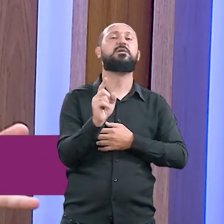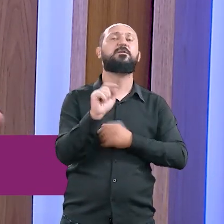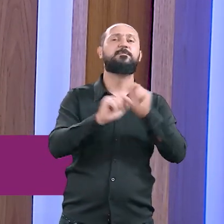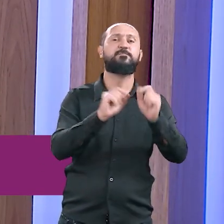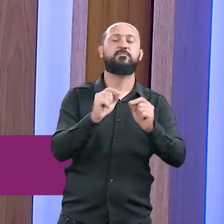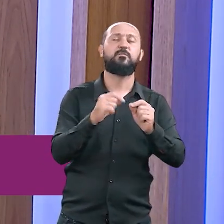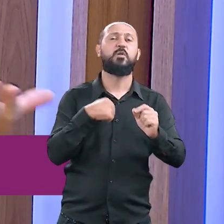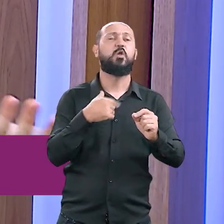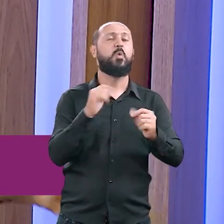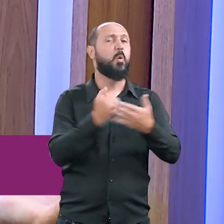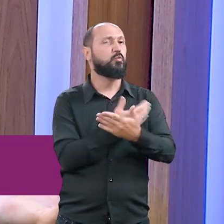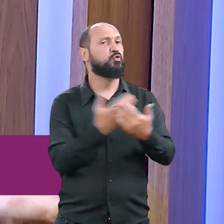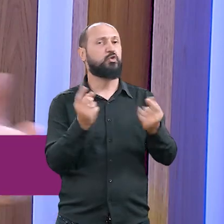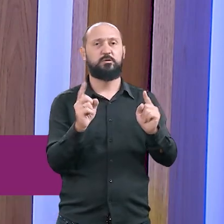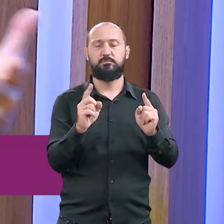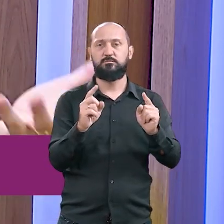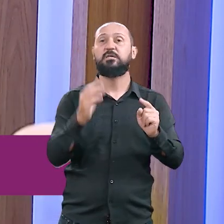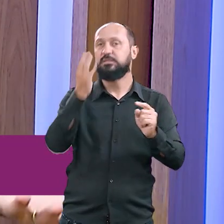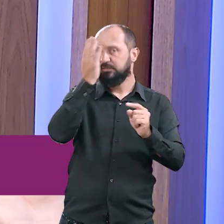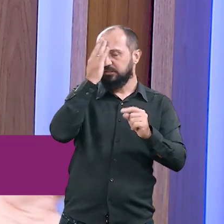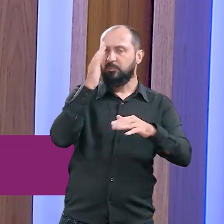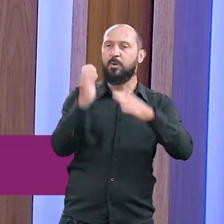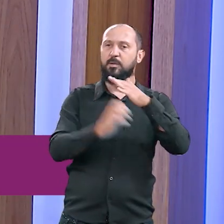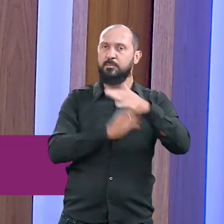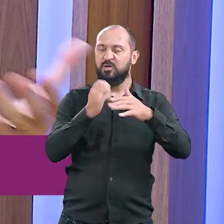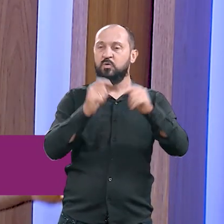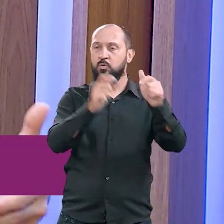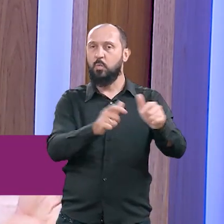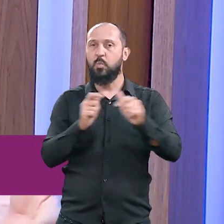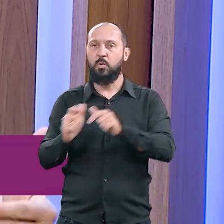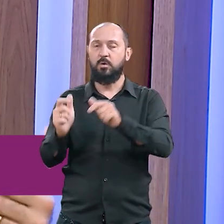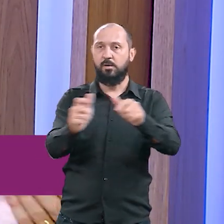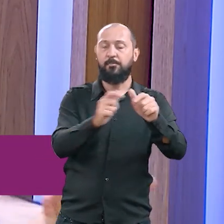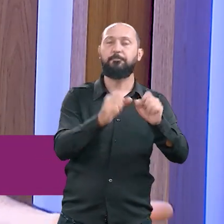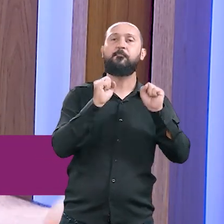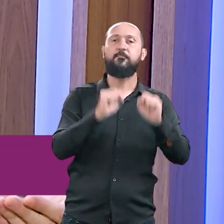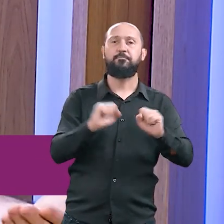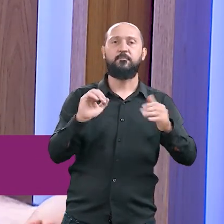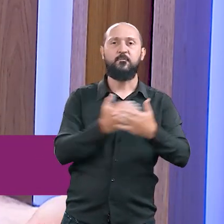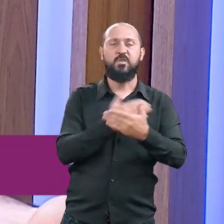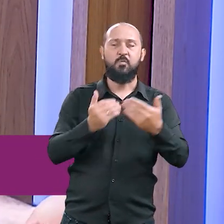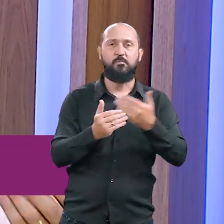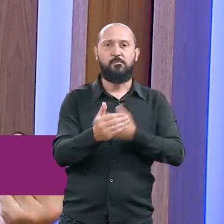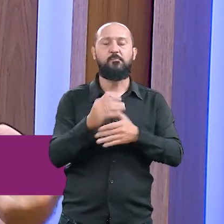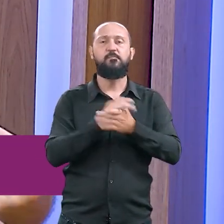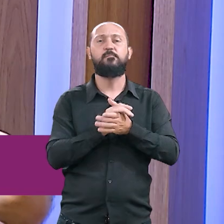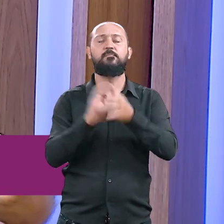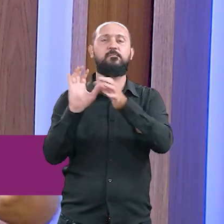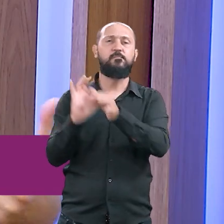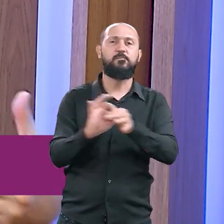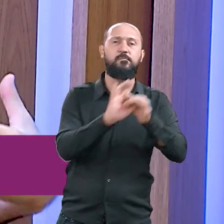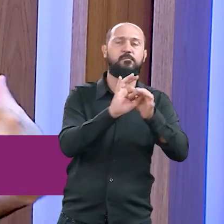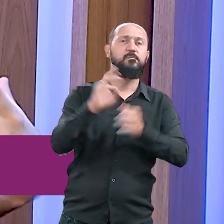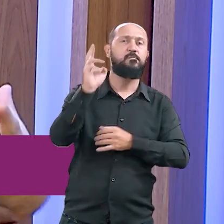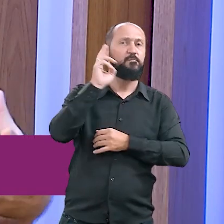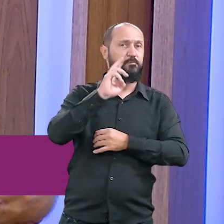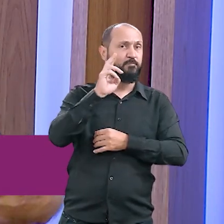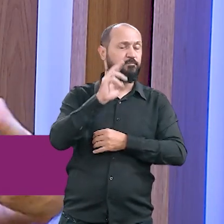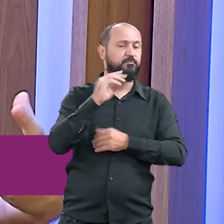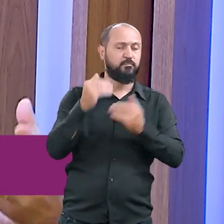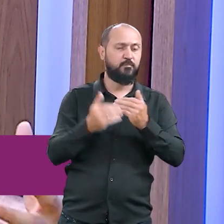avião, ou um assistente, como se fosse um estagiário digital, ajudando as pessoas a realizar as